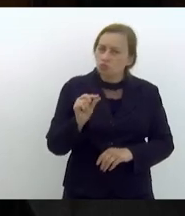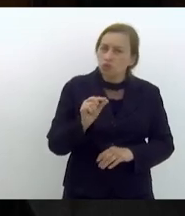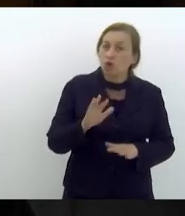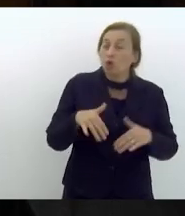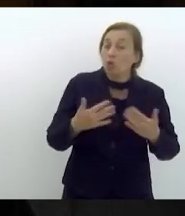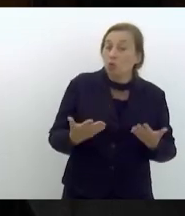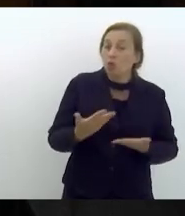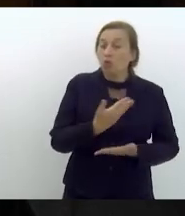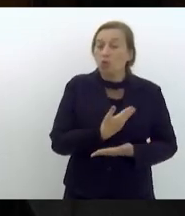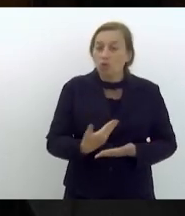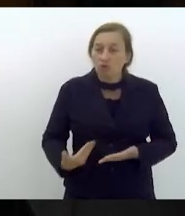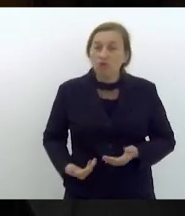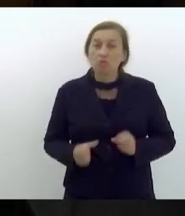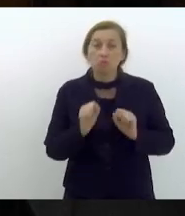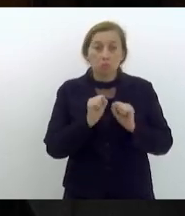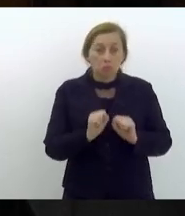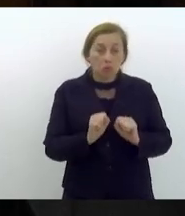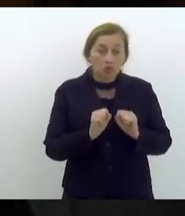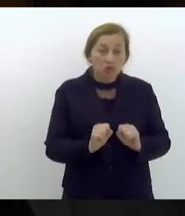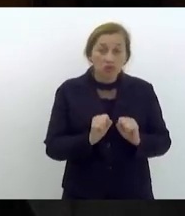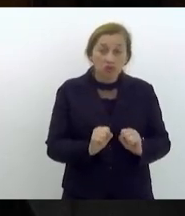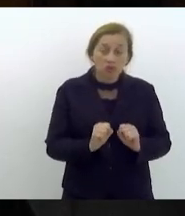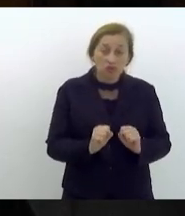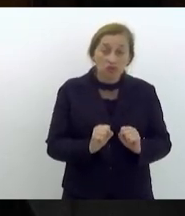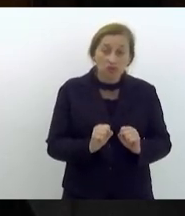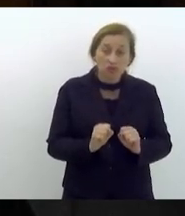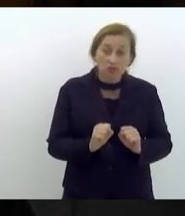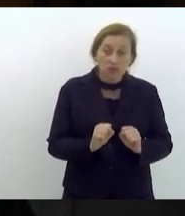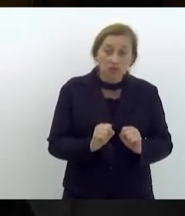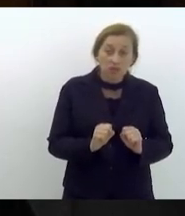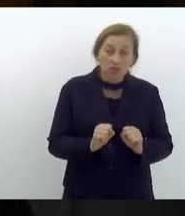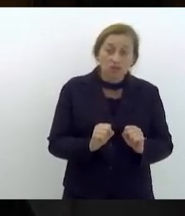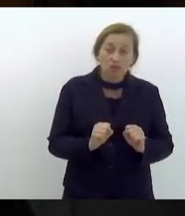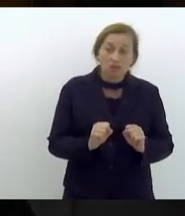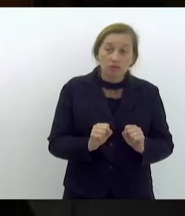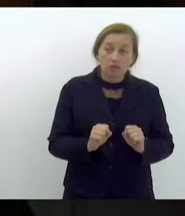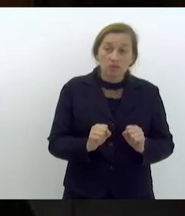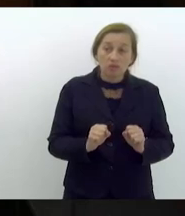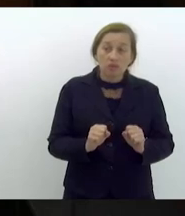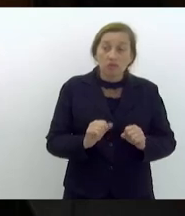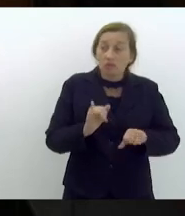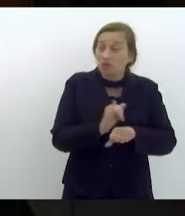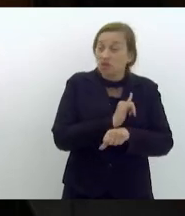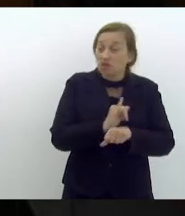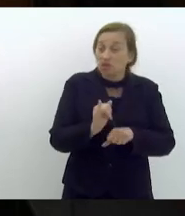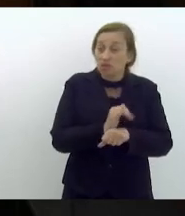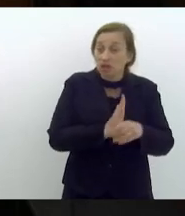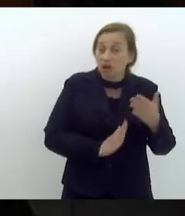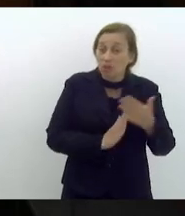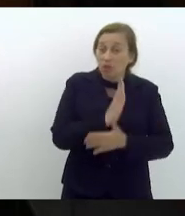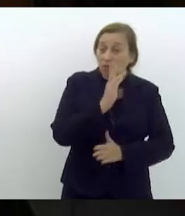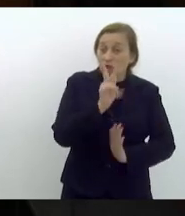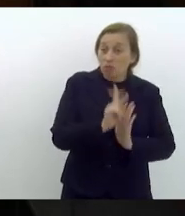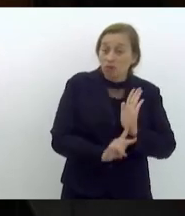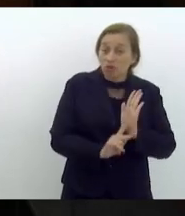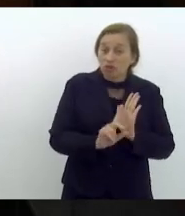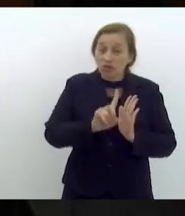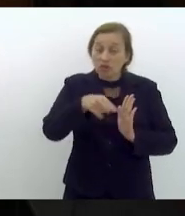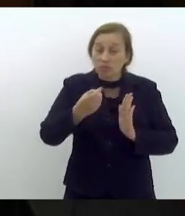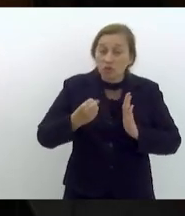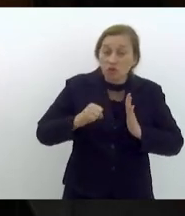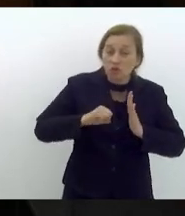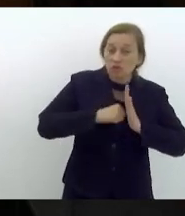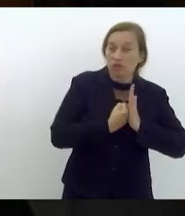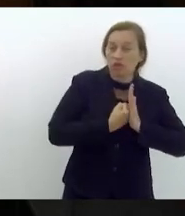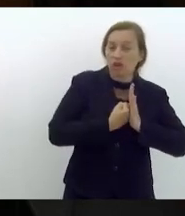o governo poderia politicamente com habilidade a provar o projeto e vetá-lo